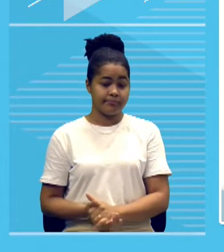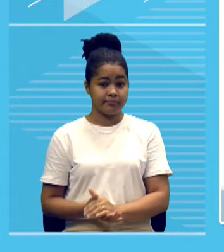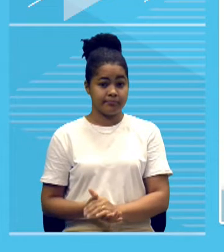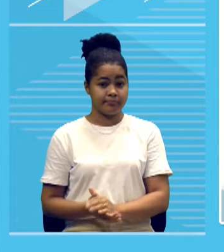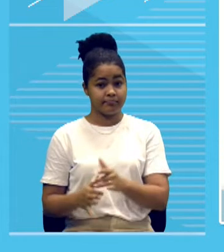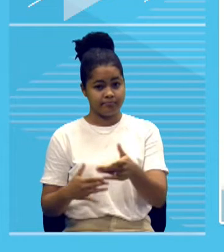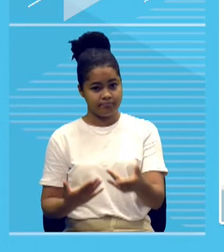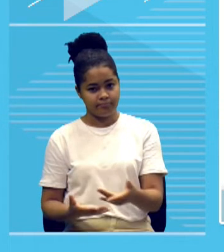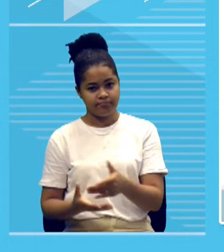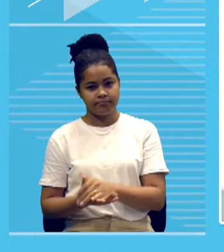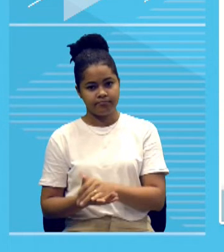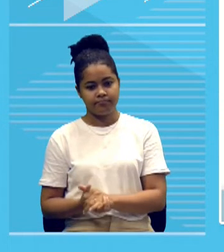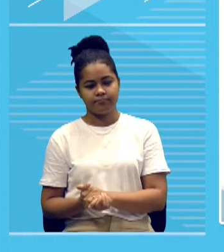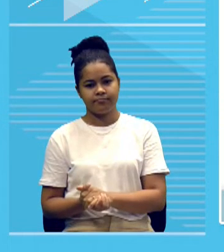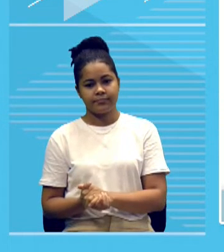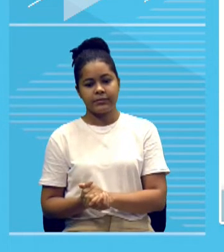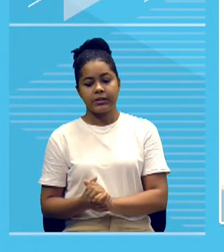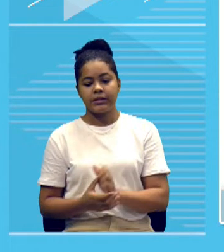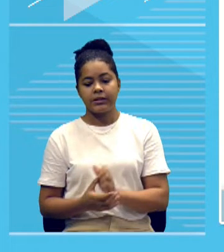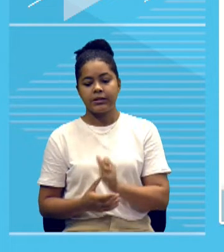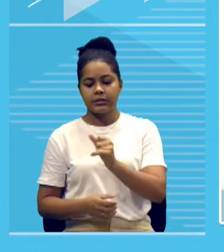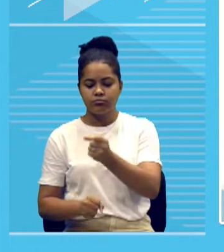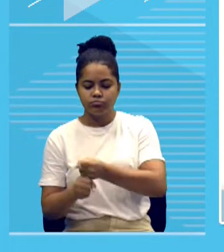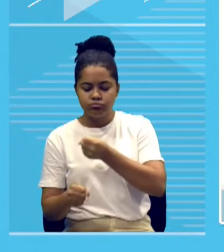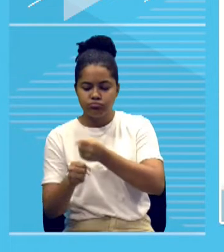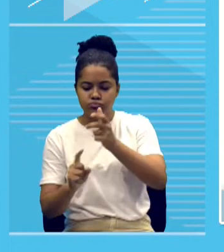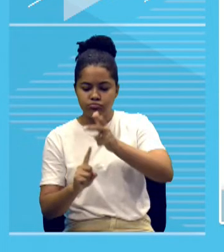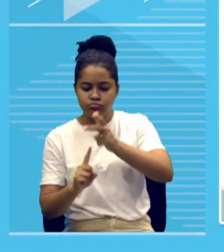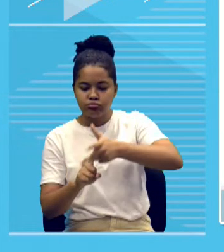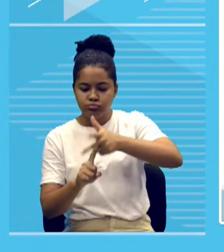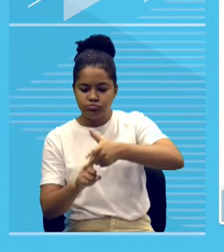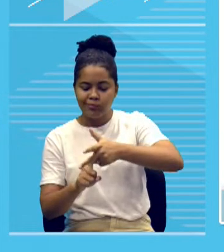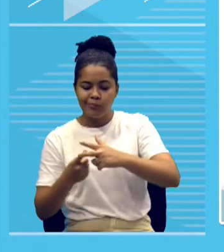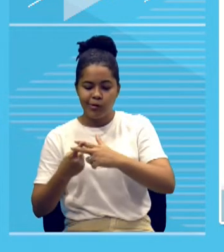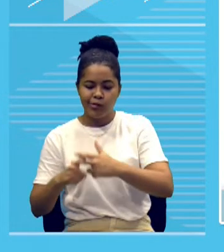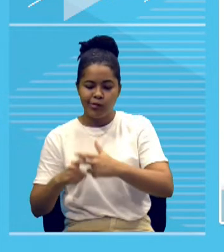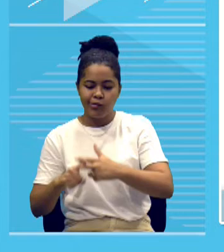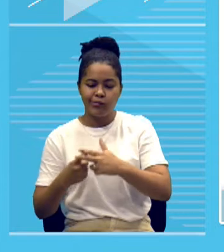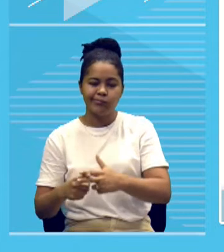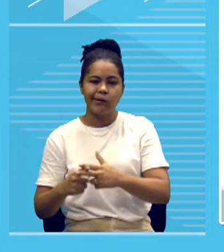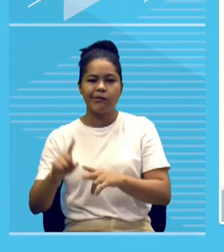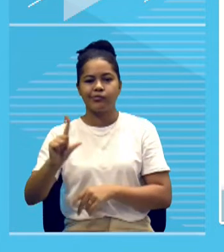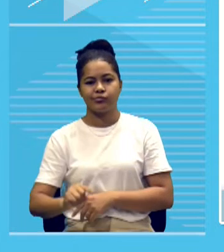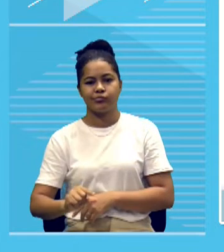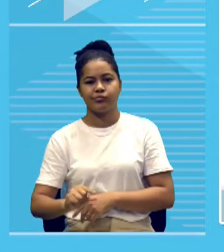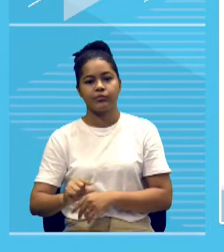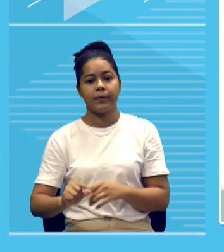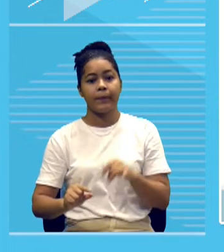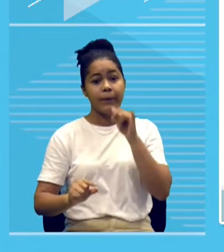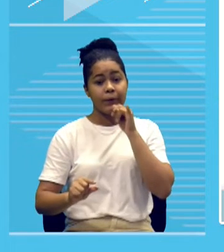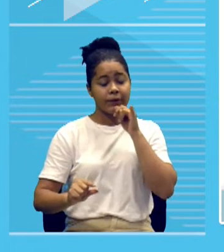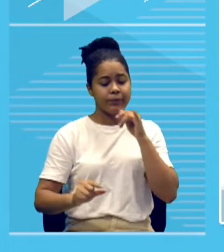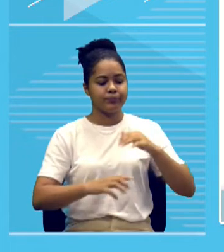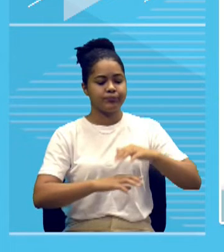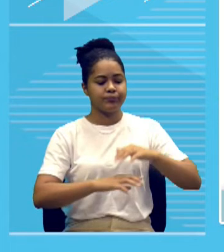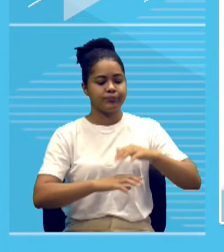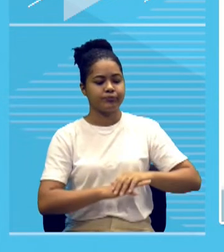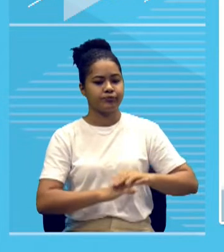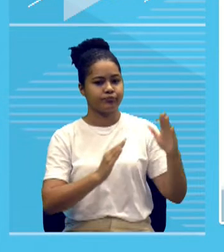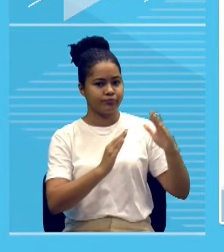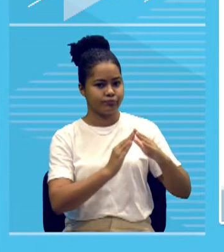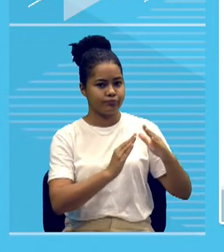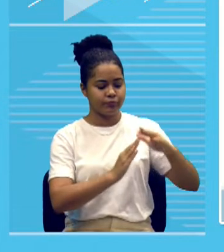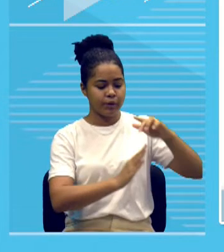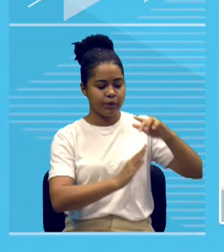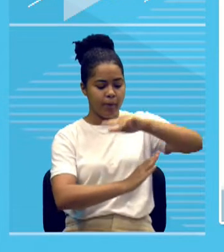a manutenção muito pequena igual placa solar uma placa solar aqui na vida de 25 anos